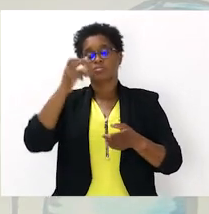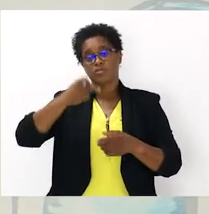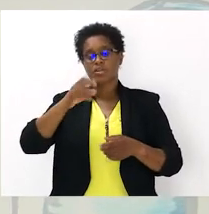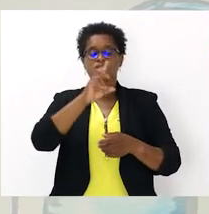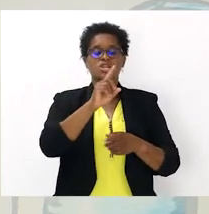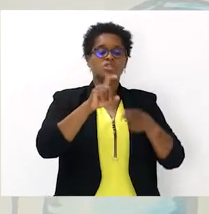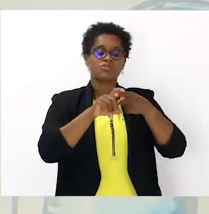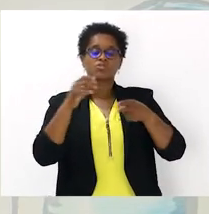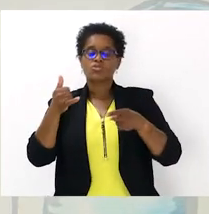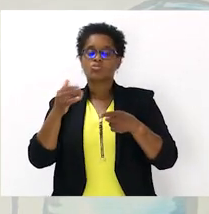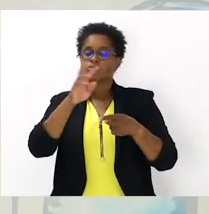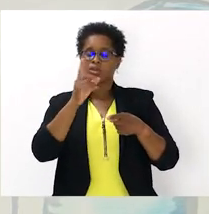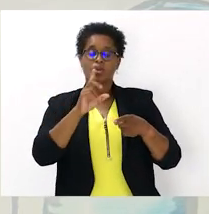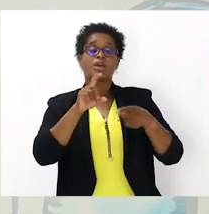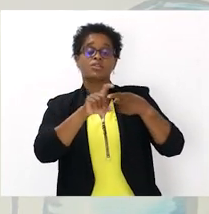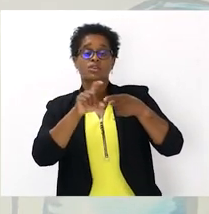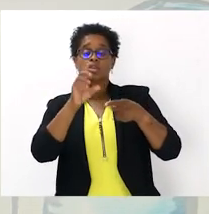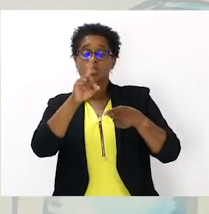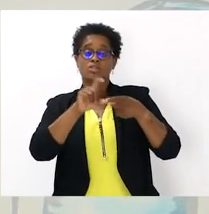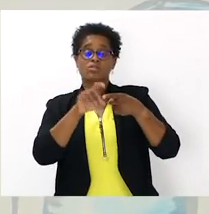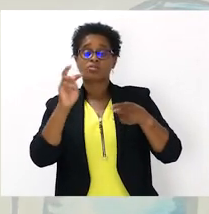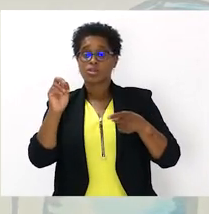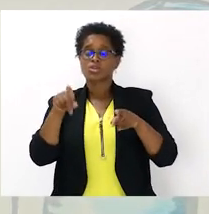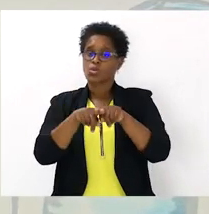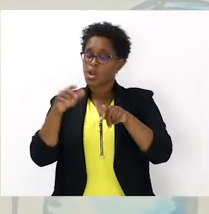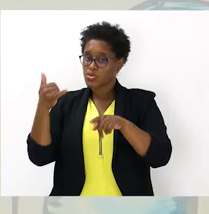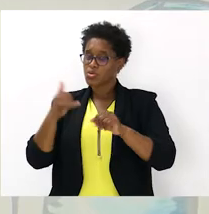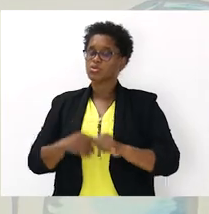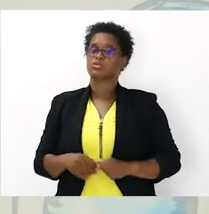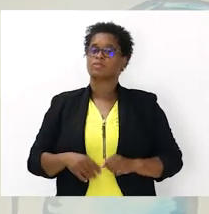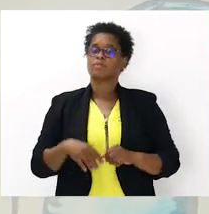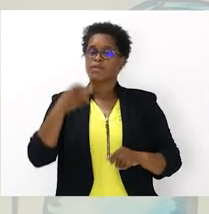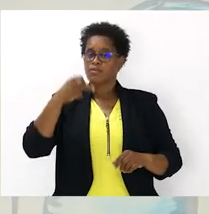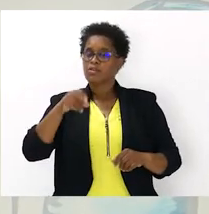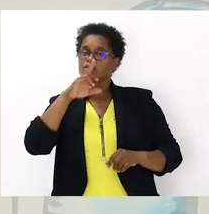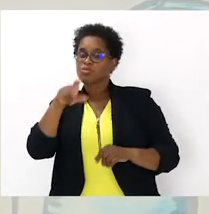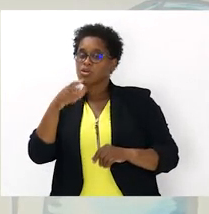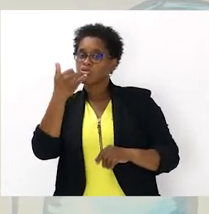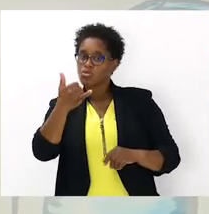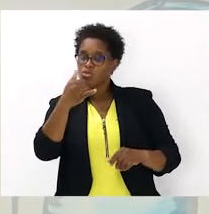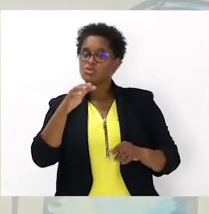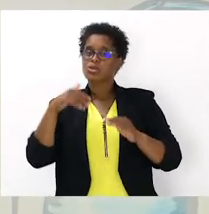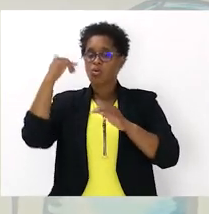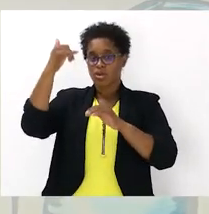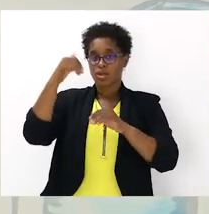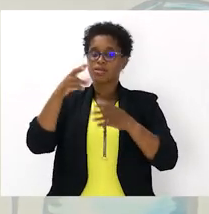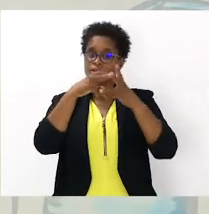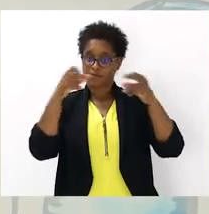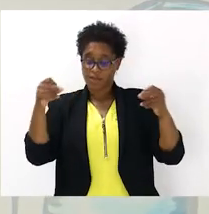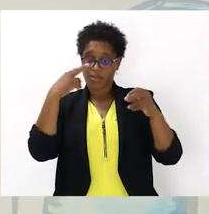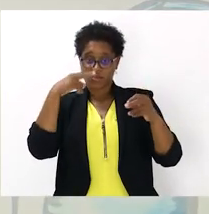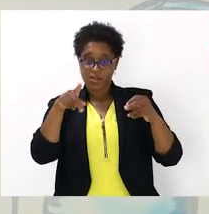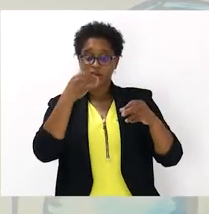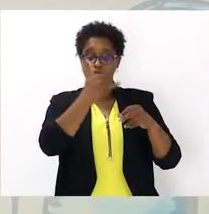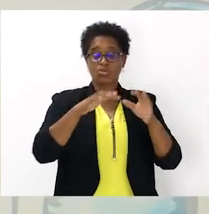Seja dividido por 2, por 3, dá 2. Então ficamos com 2 ao quadrado. Na definição, vimos